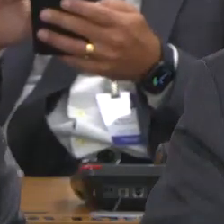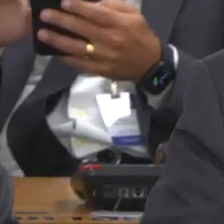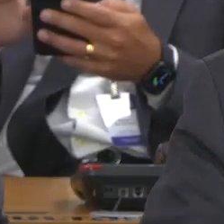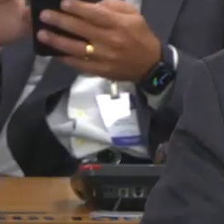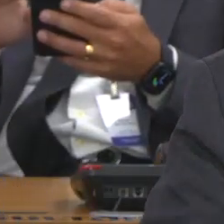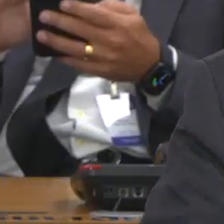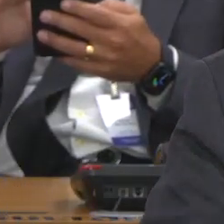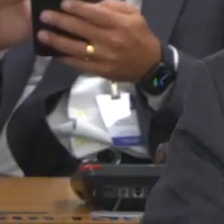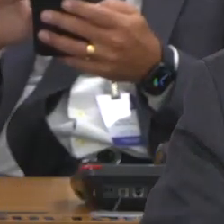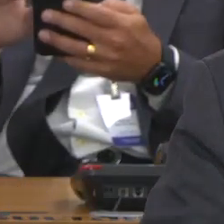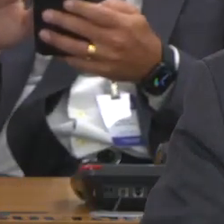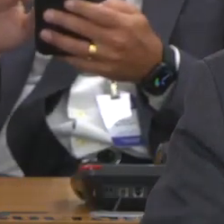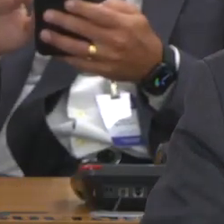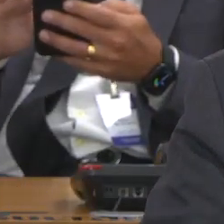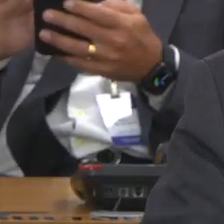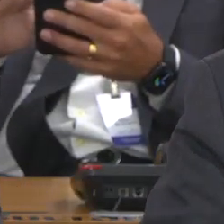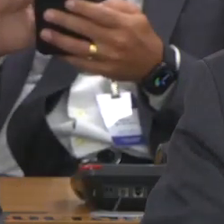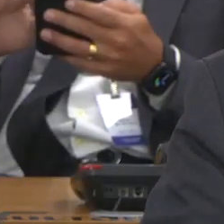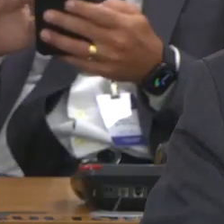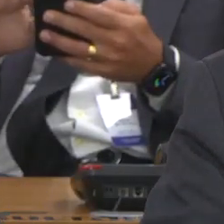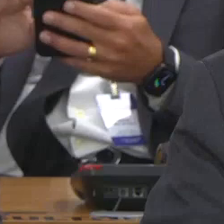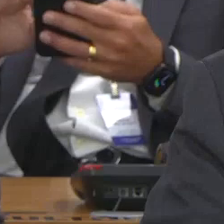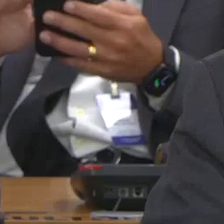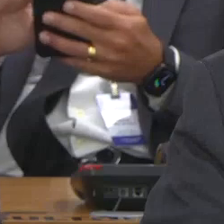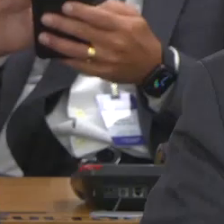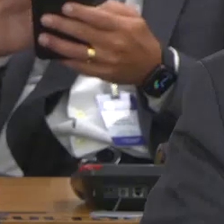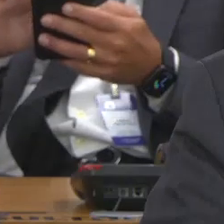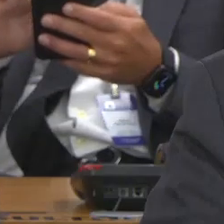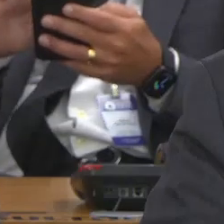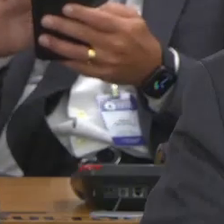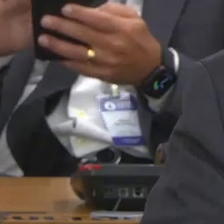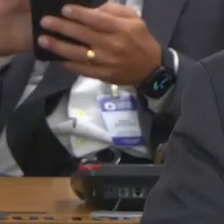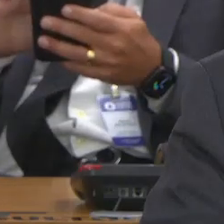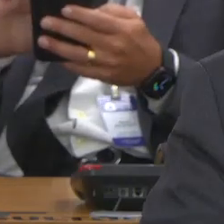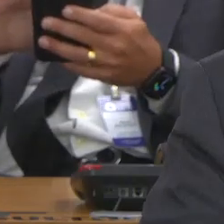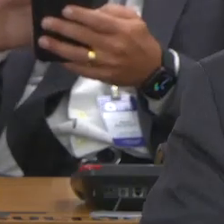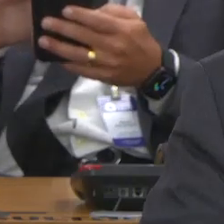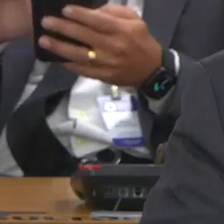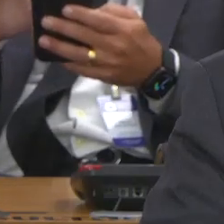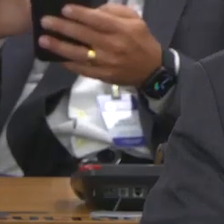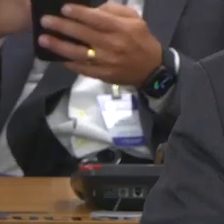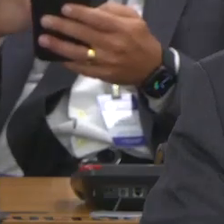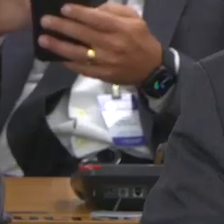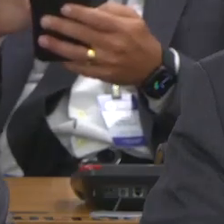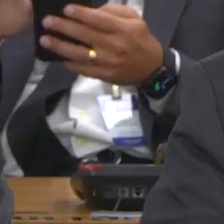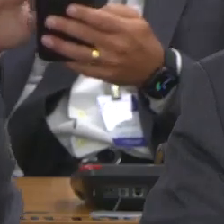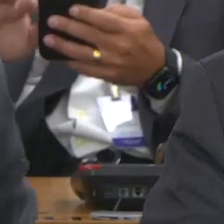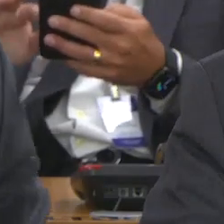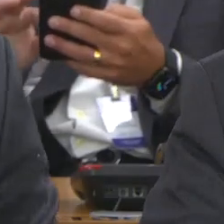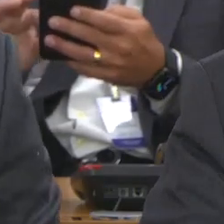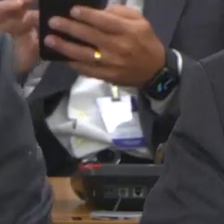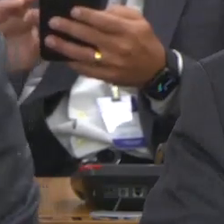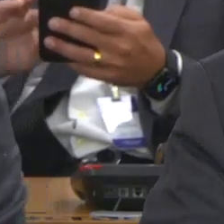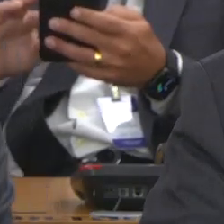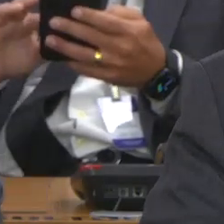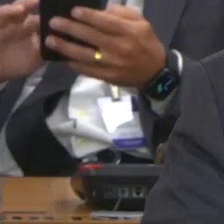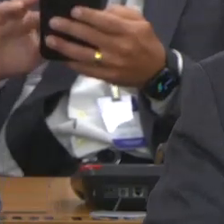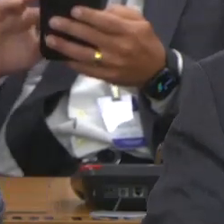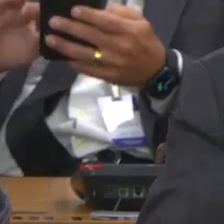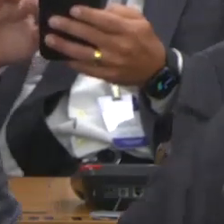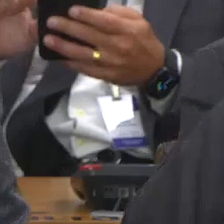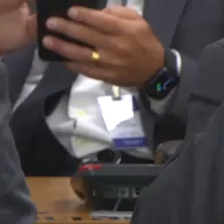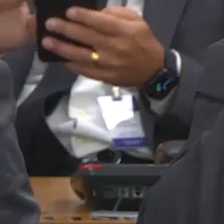André Espanha assessora de comunicação Gustavo endrigo superintendente de fiscalização